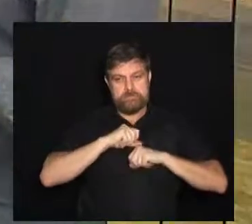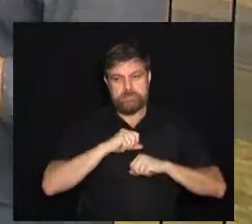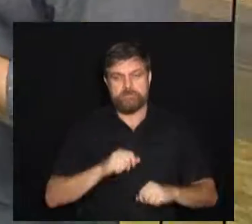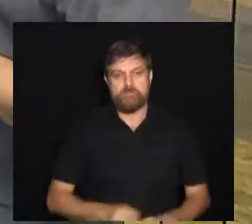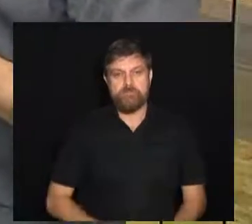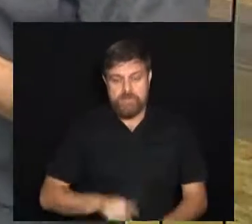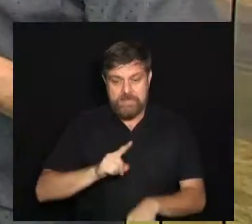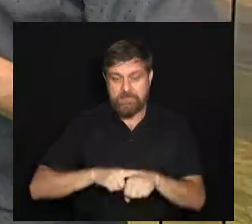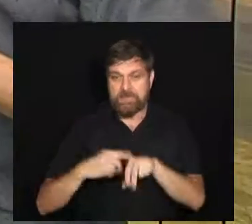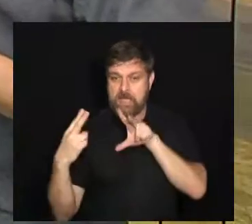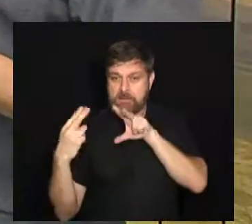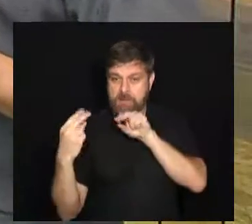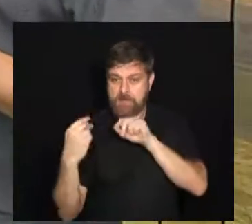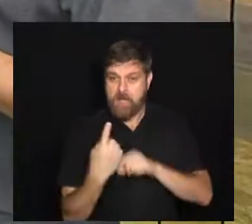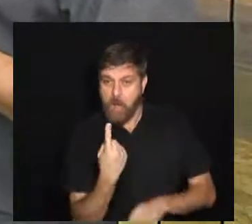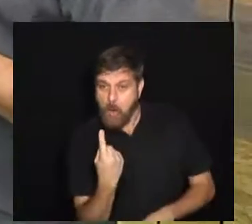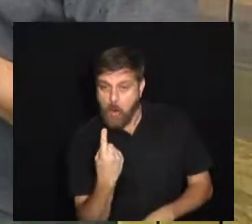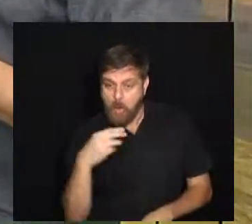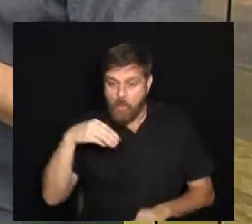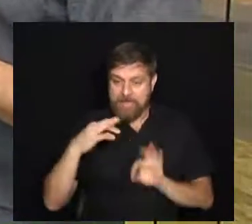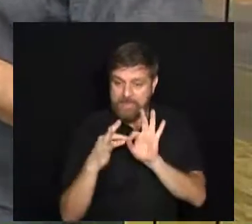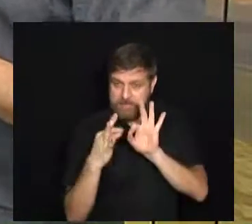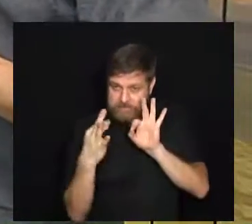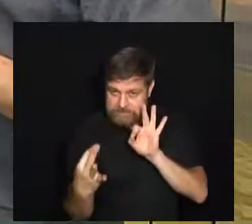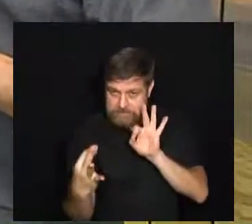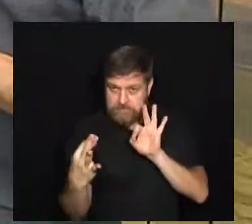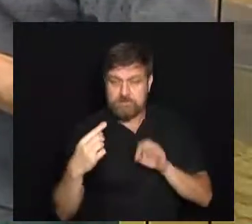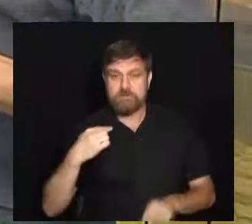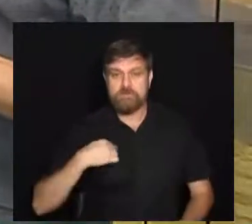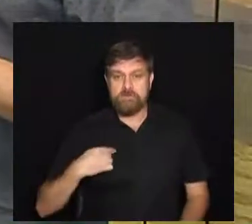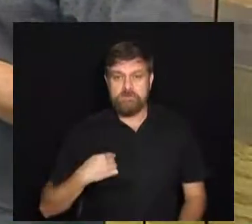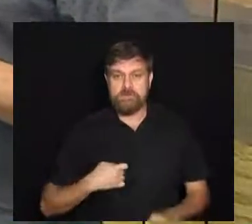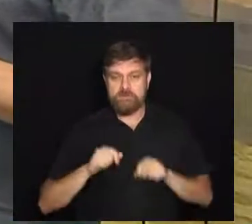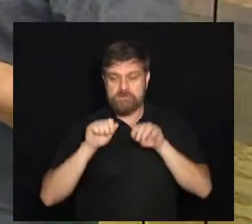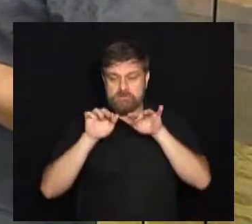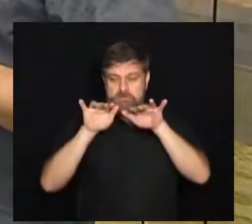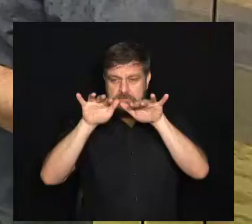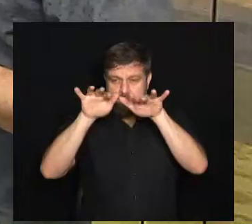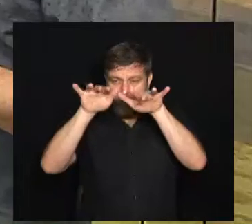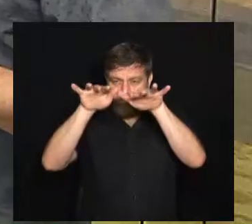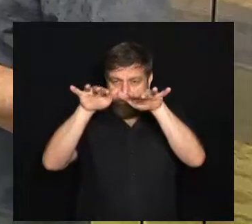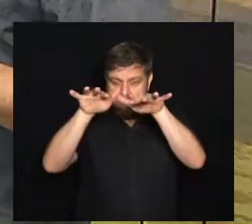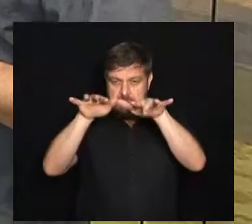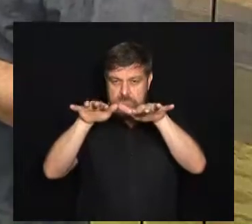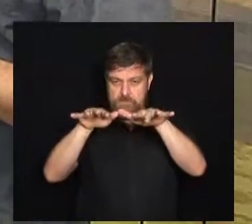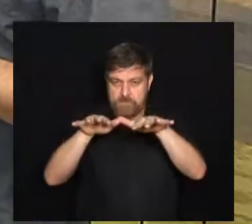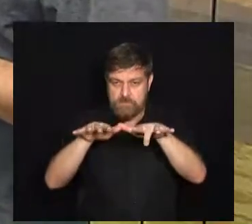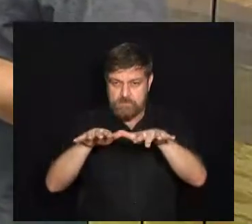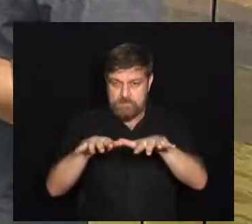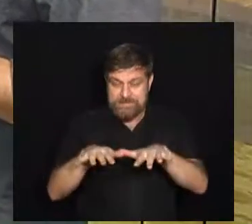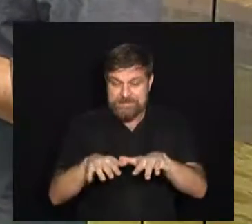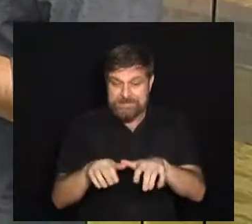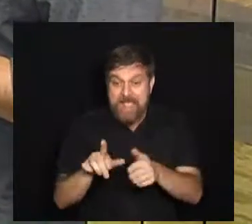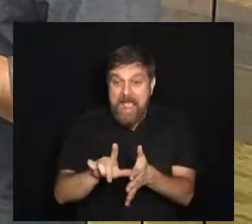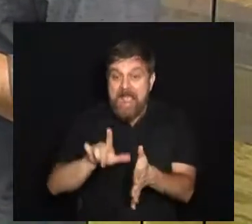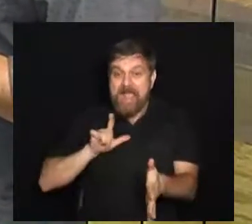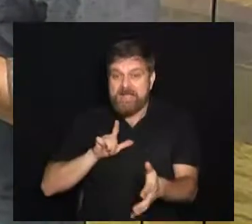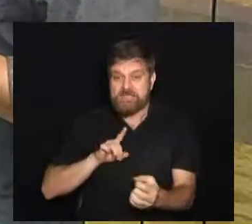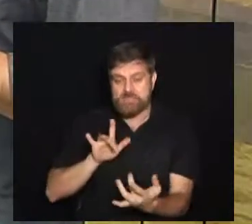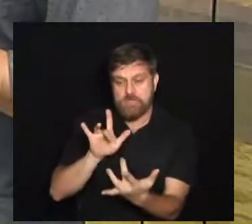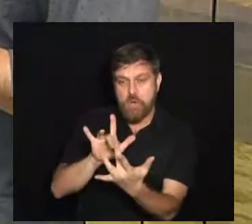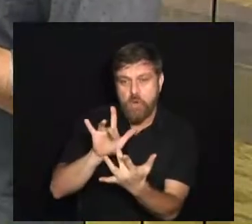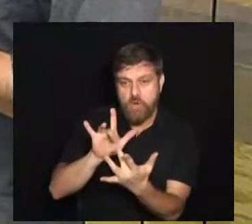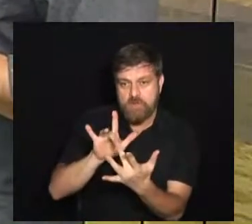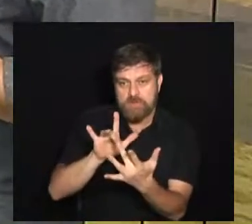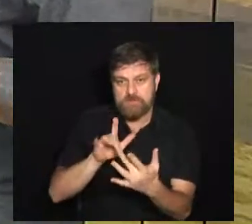produzem durante a fala essa distância de um metro e a distância estimada que essas partículas conseguem vamos ver flutuar antes de cair